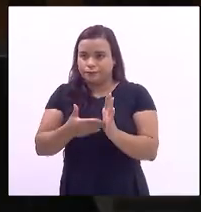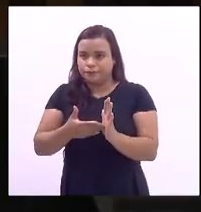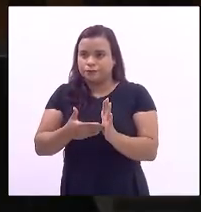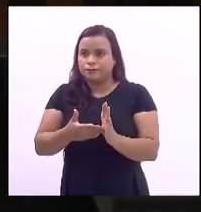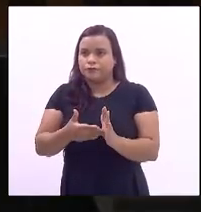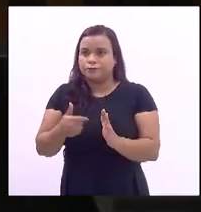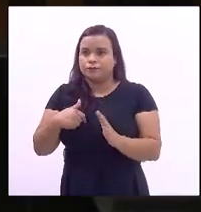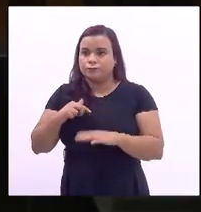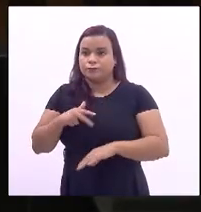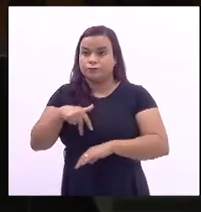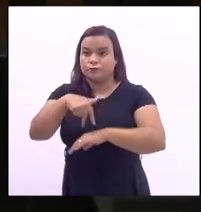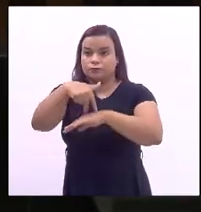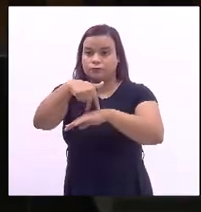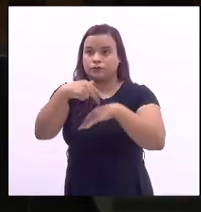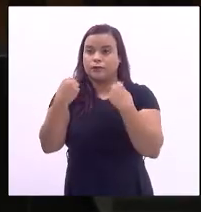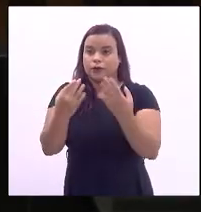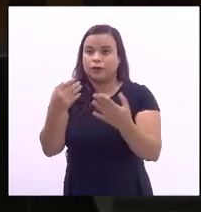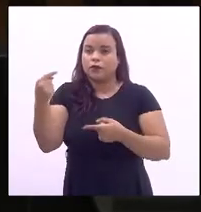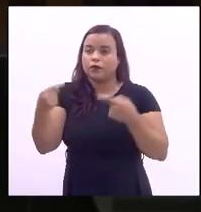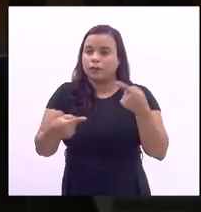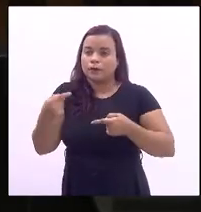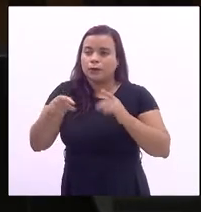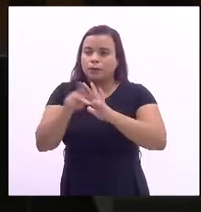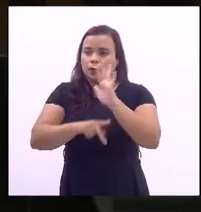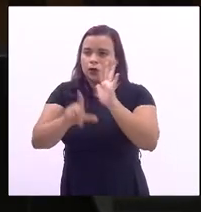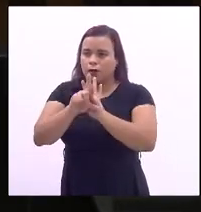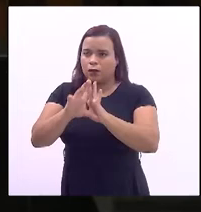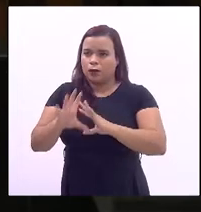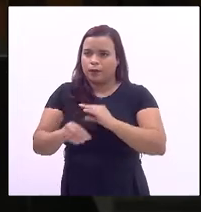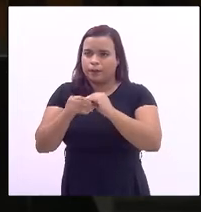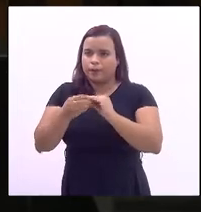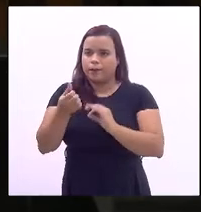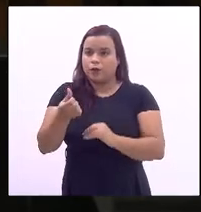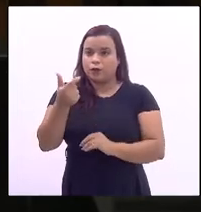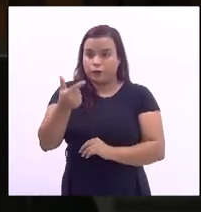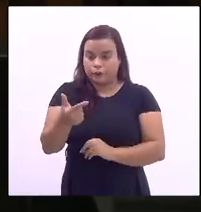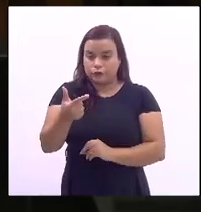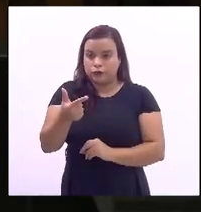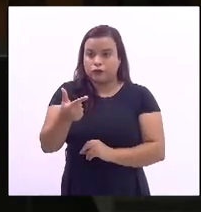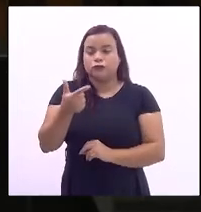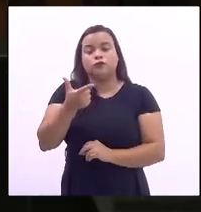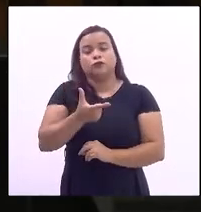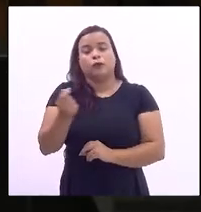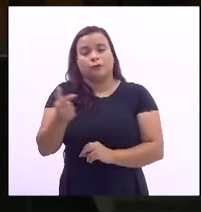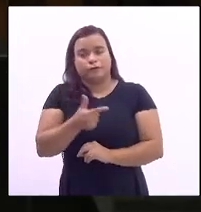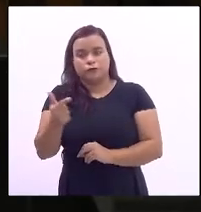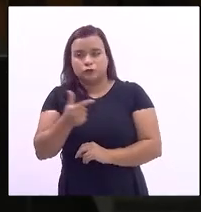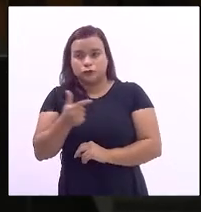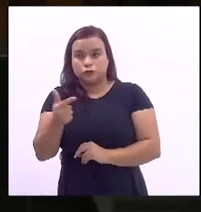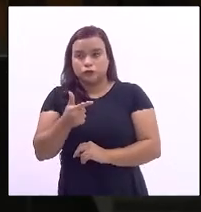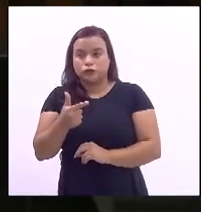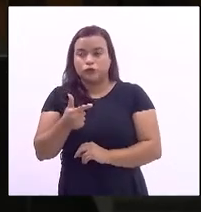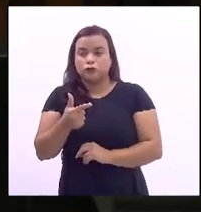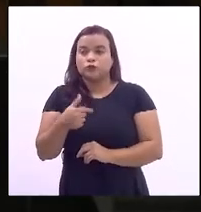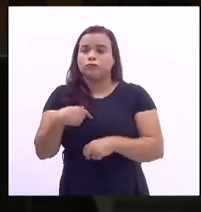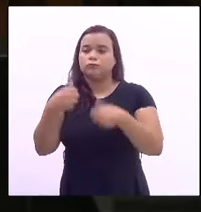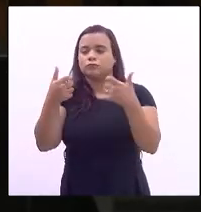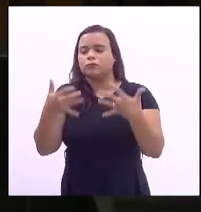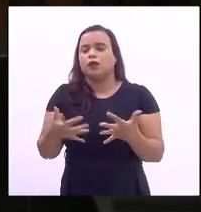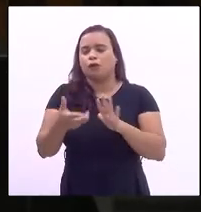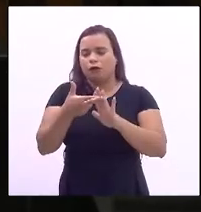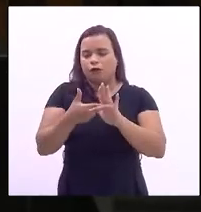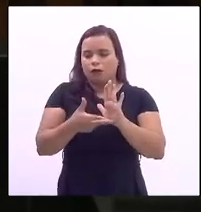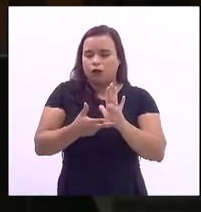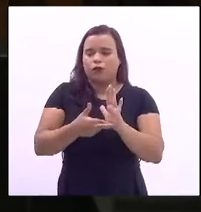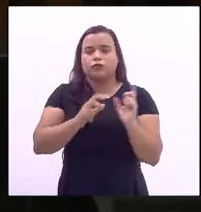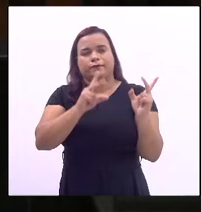e vem a Tribuna para debater o projeto de lei complementar 62 2022 que estabelece